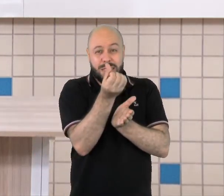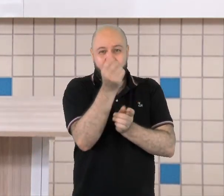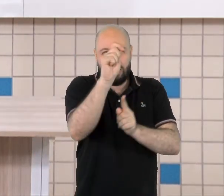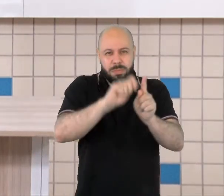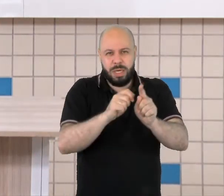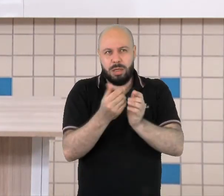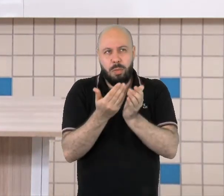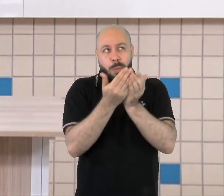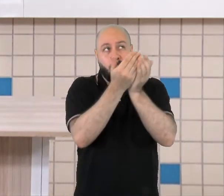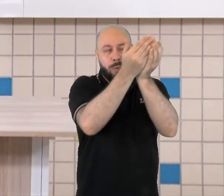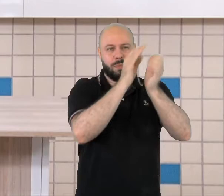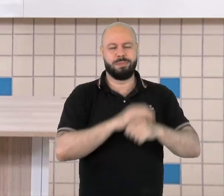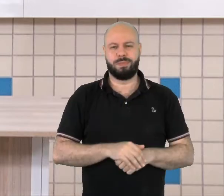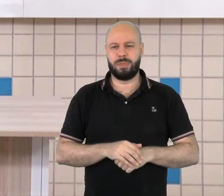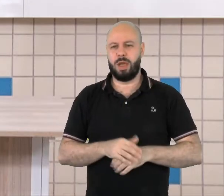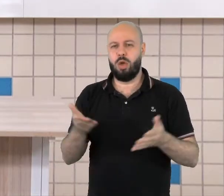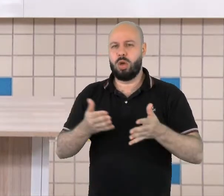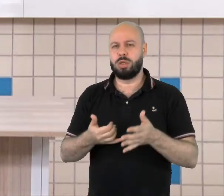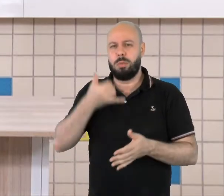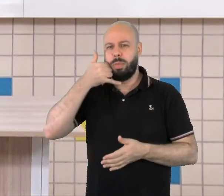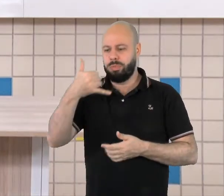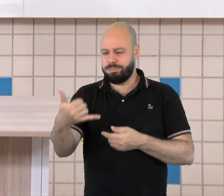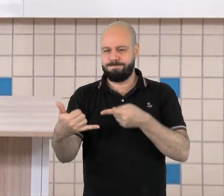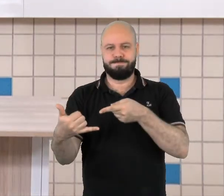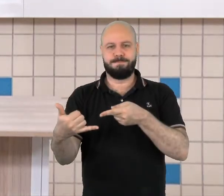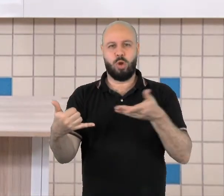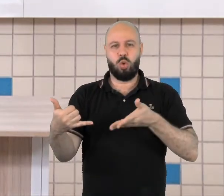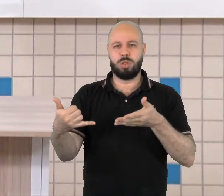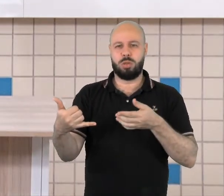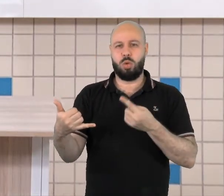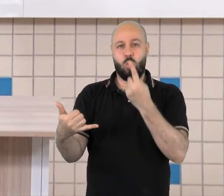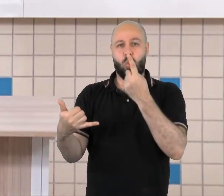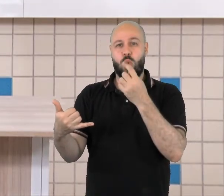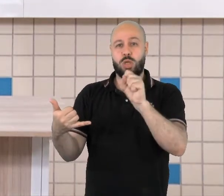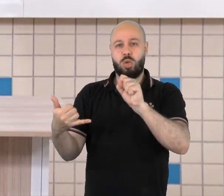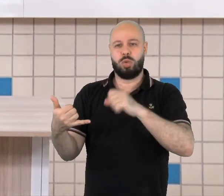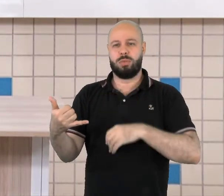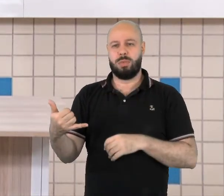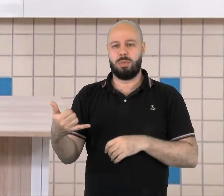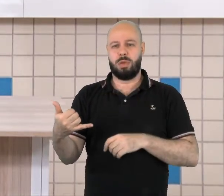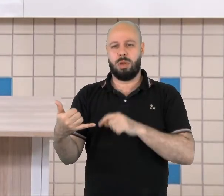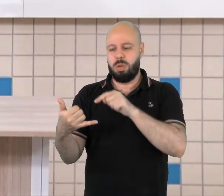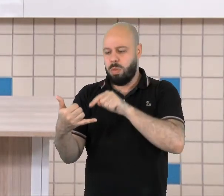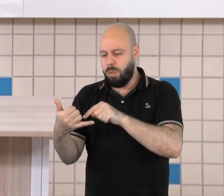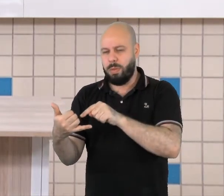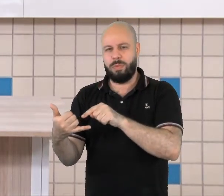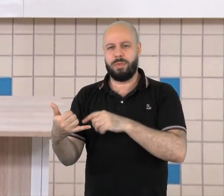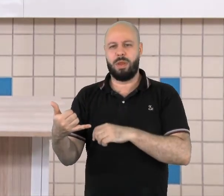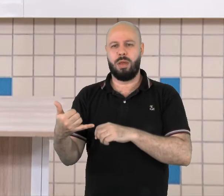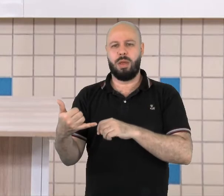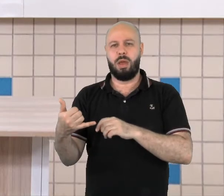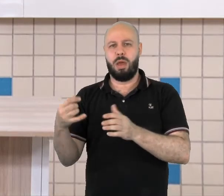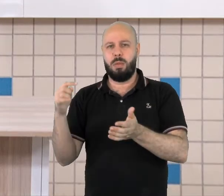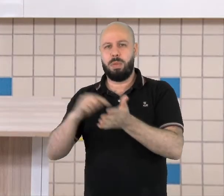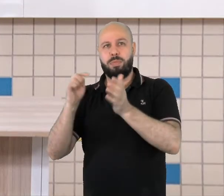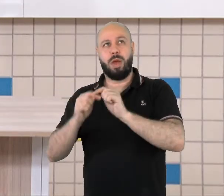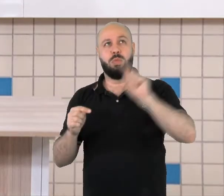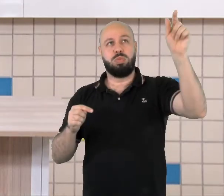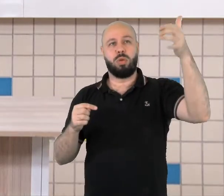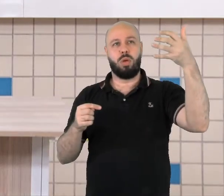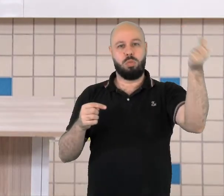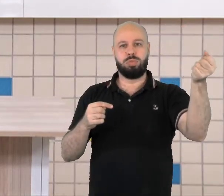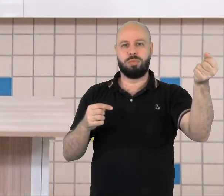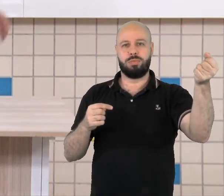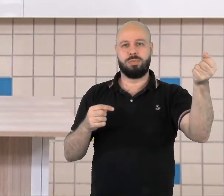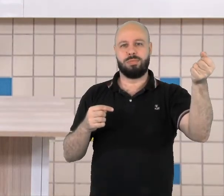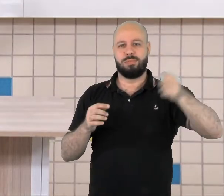Hoje, pegou o celular, 1 segundo. Se você digitar 1 segundo, outro segundo, é só para enviar. Essa mensagem já